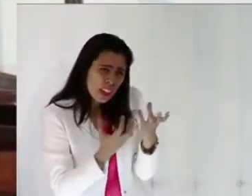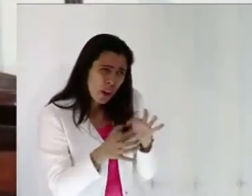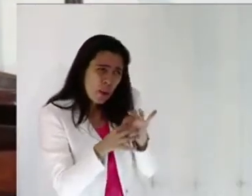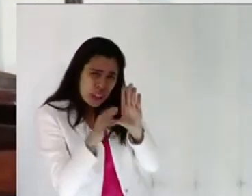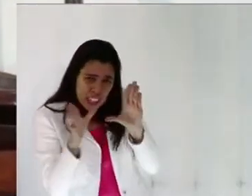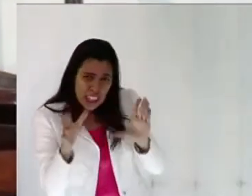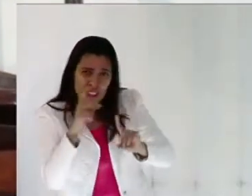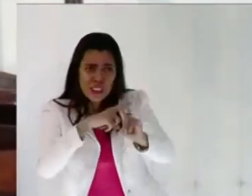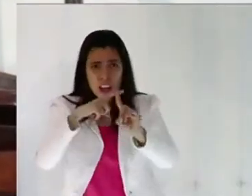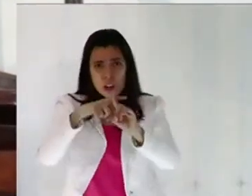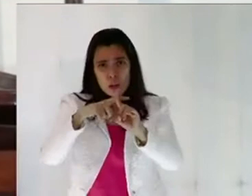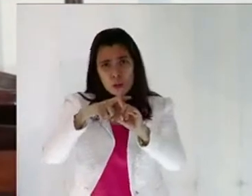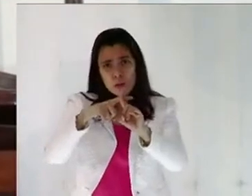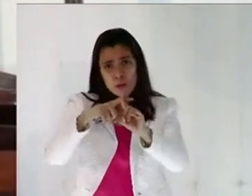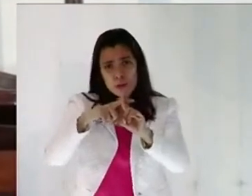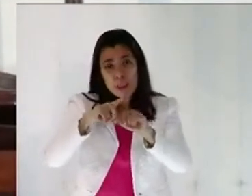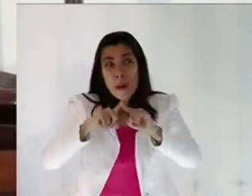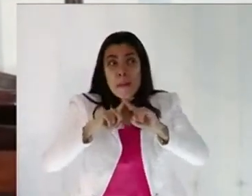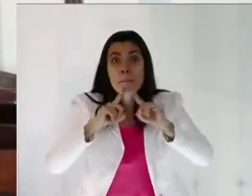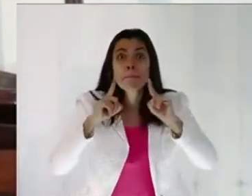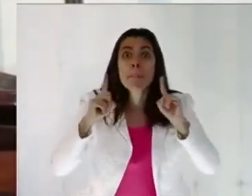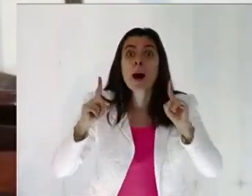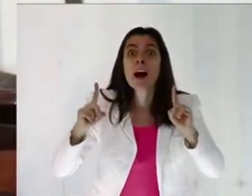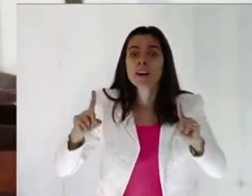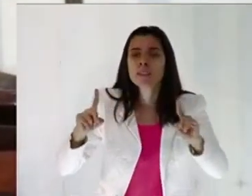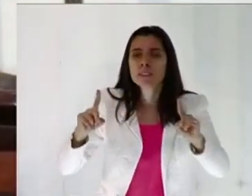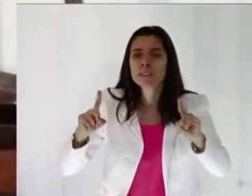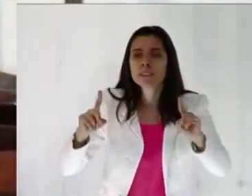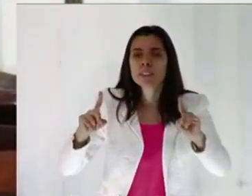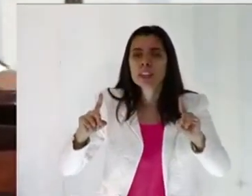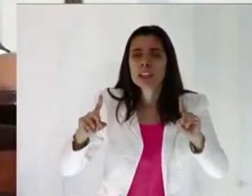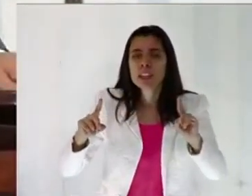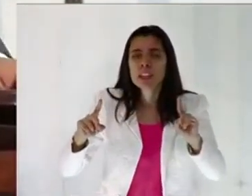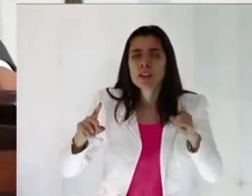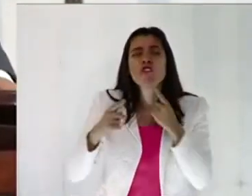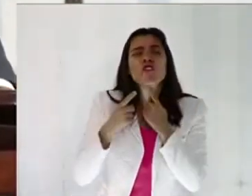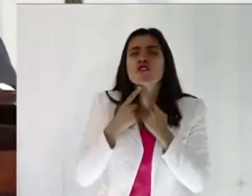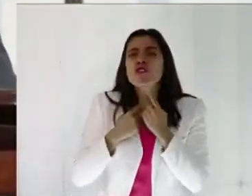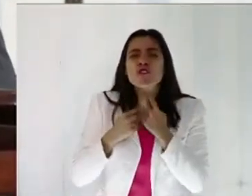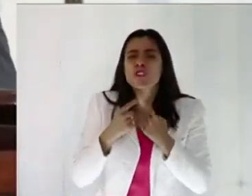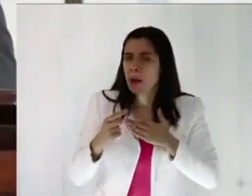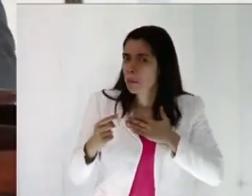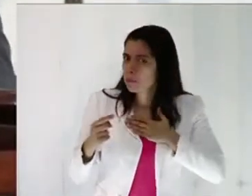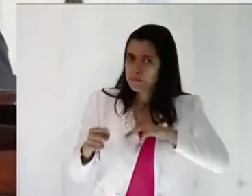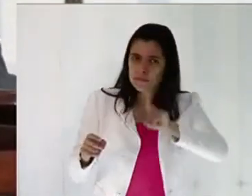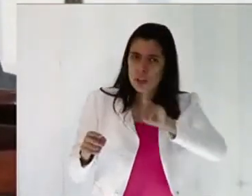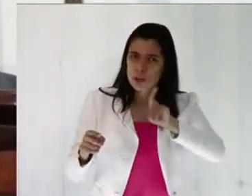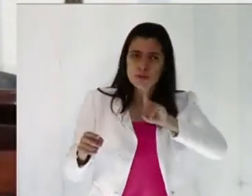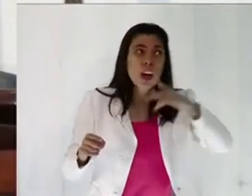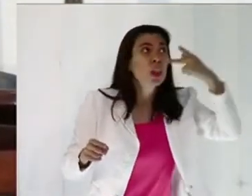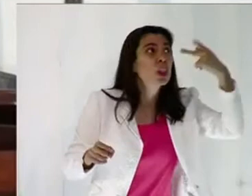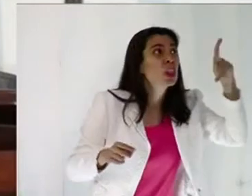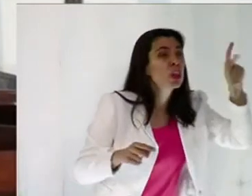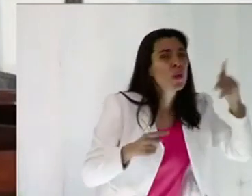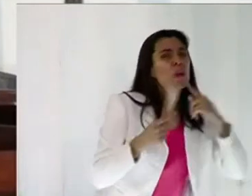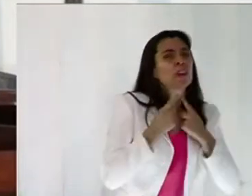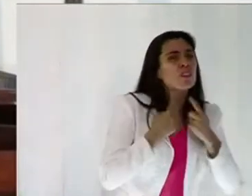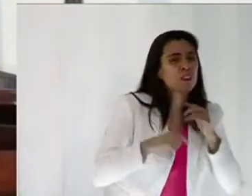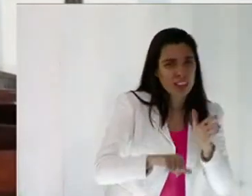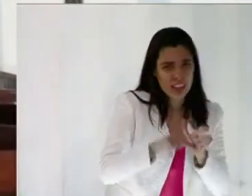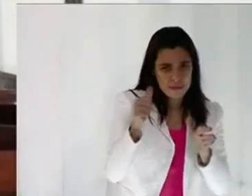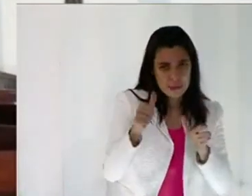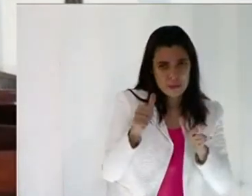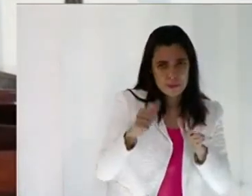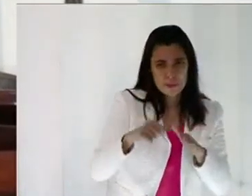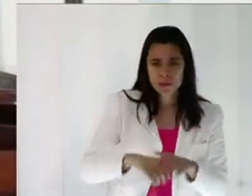não sejas como eu quero, e sim como tu queres. Para Isaac teve um cordeiro,